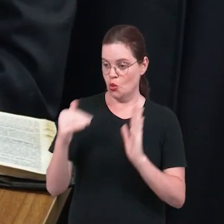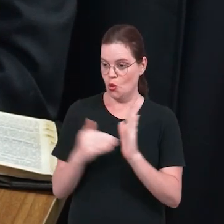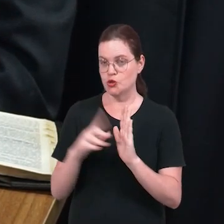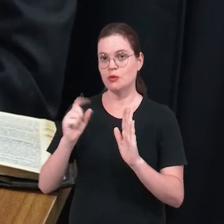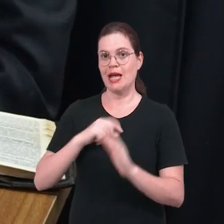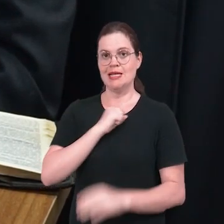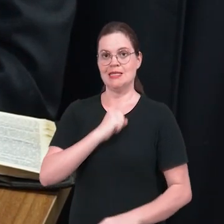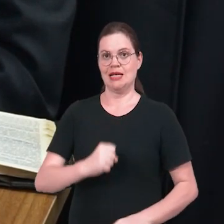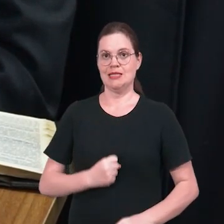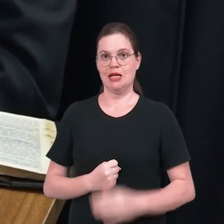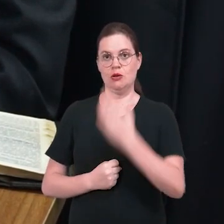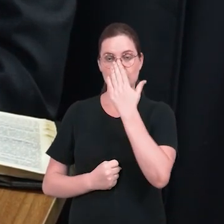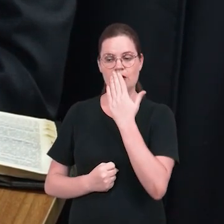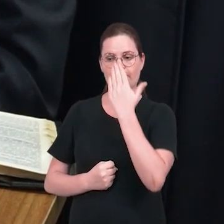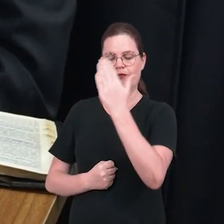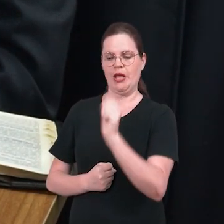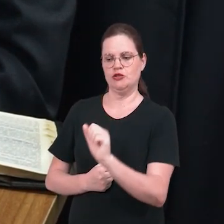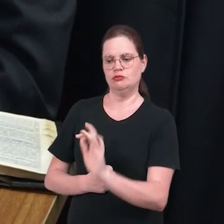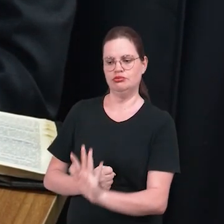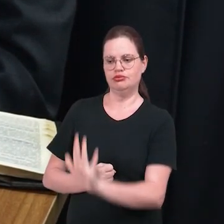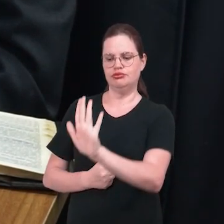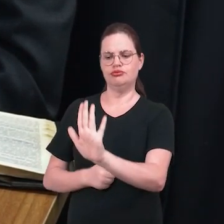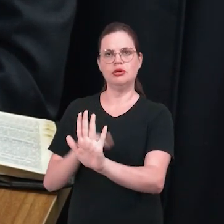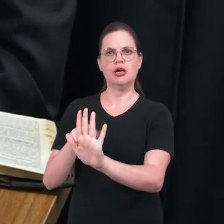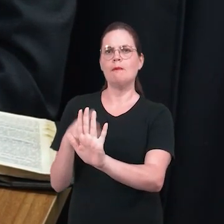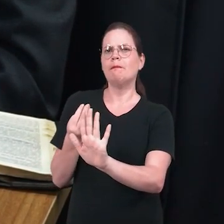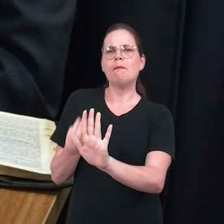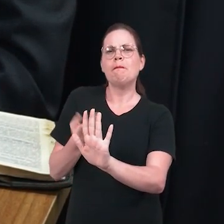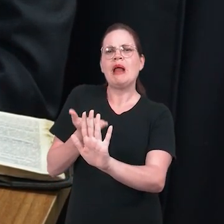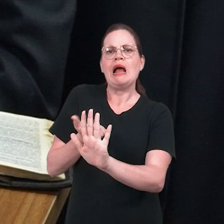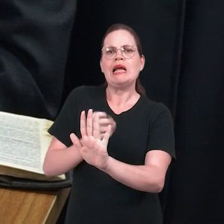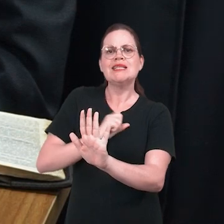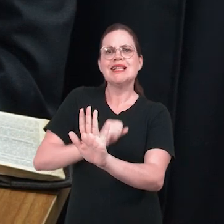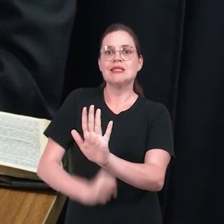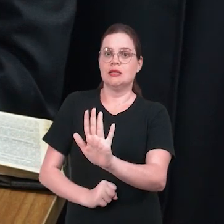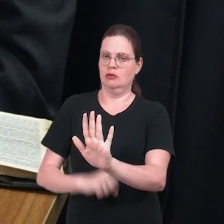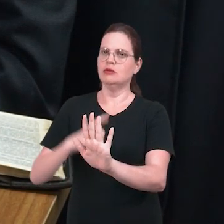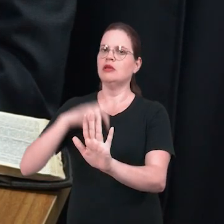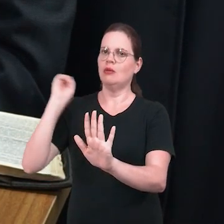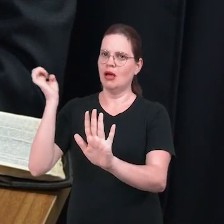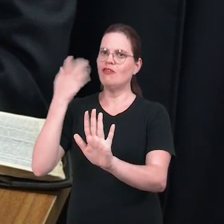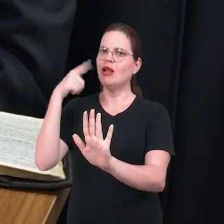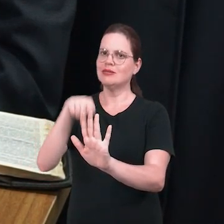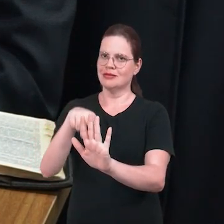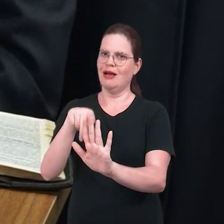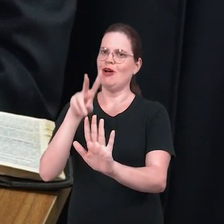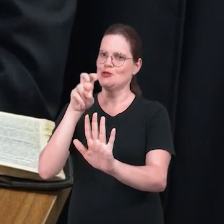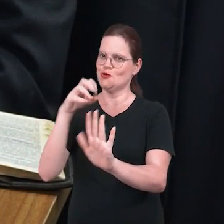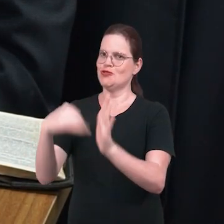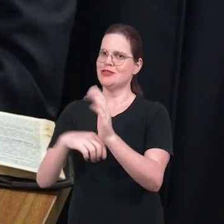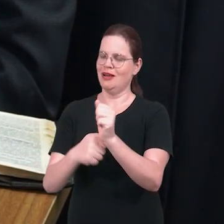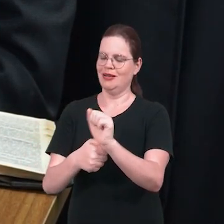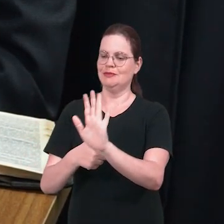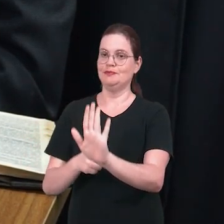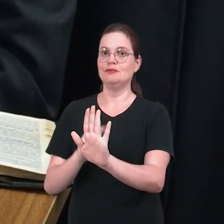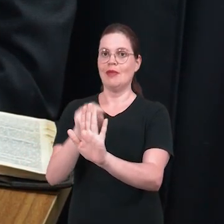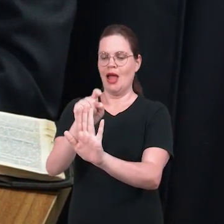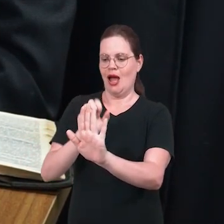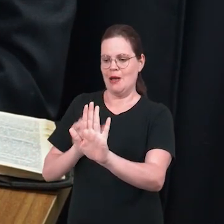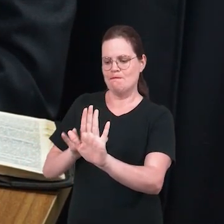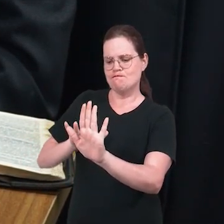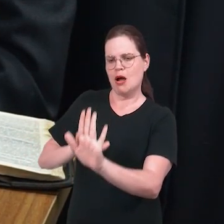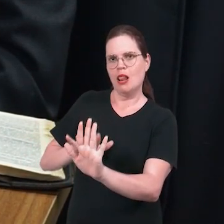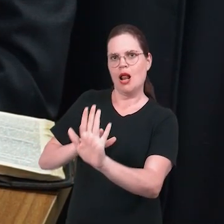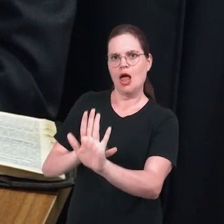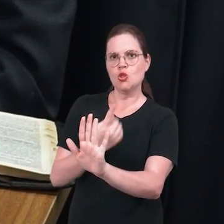vão na frente. Para quê? Por que isso? Vai ter uma revelação de tudo isso aí. No último dia, vocês vão